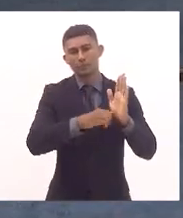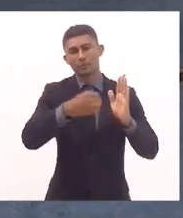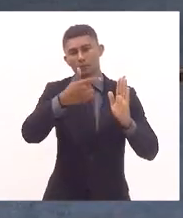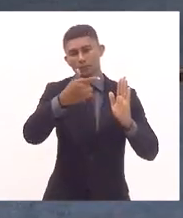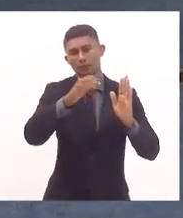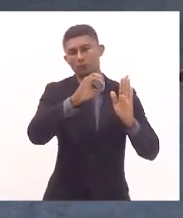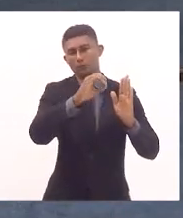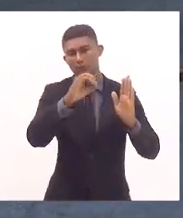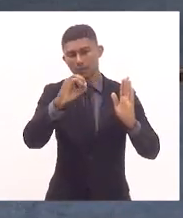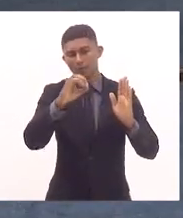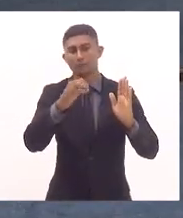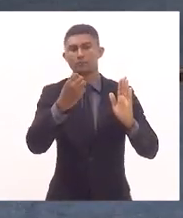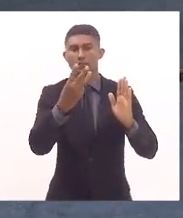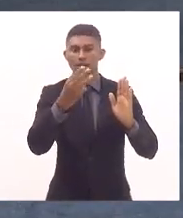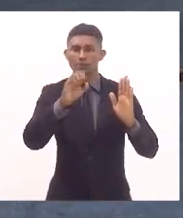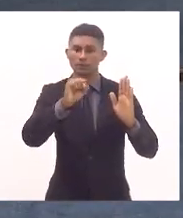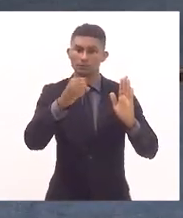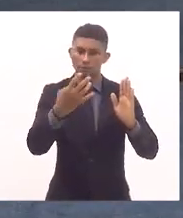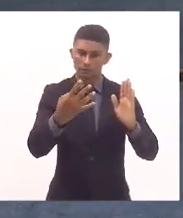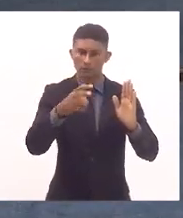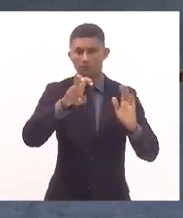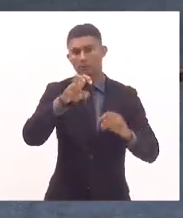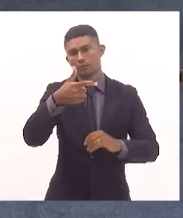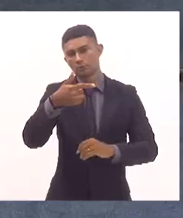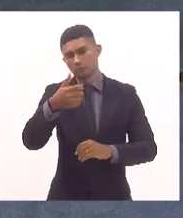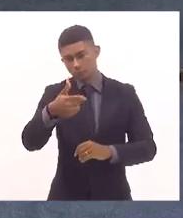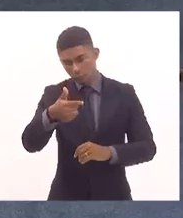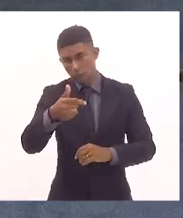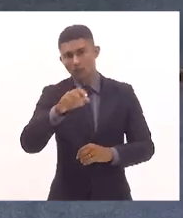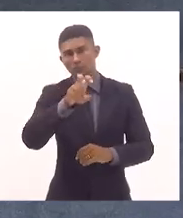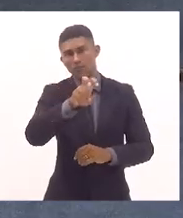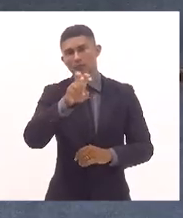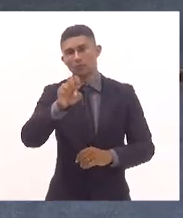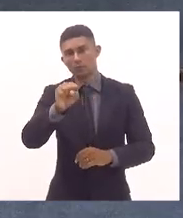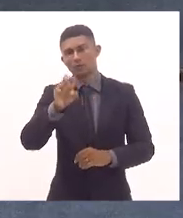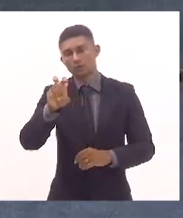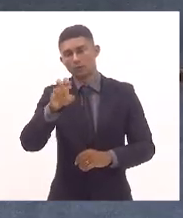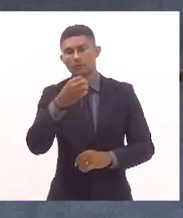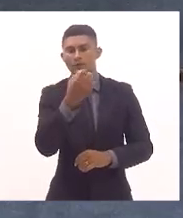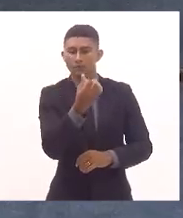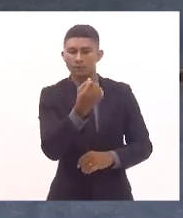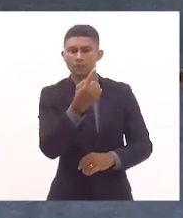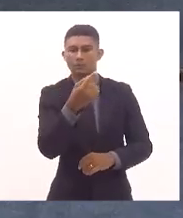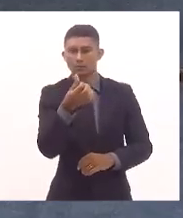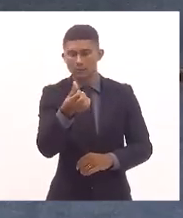200. 384, 512, 585, 616,